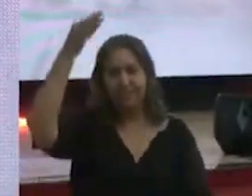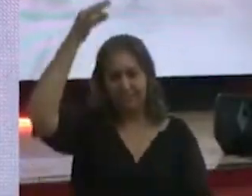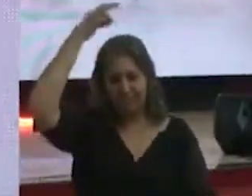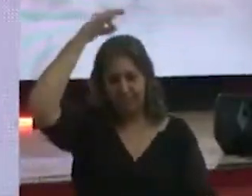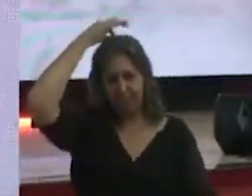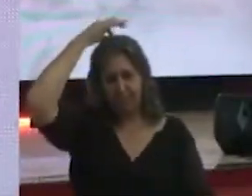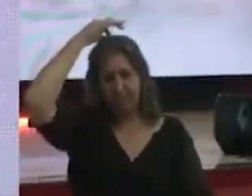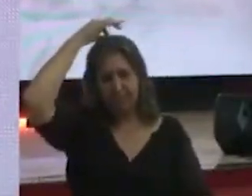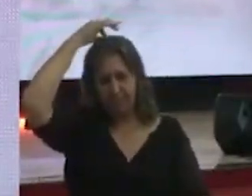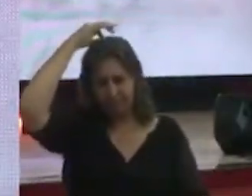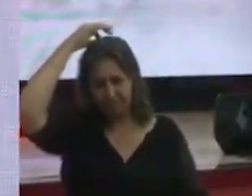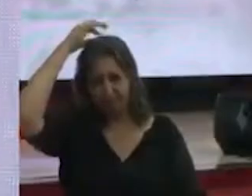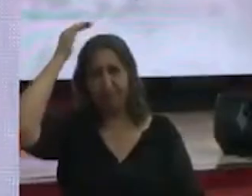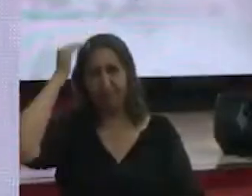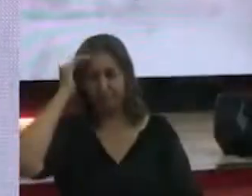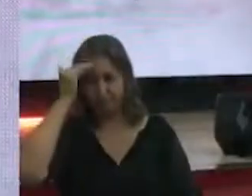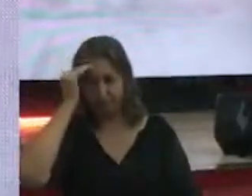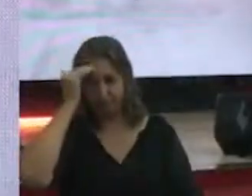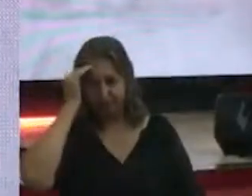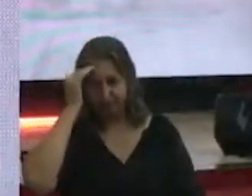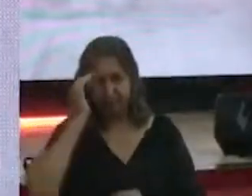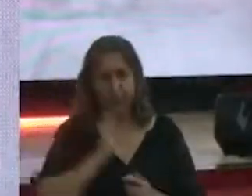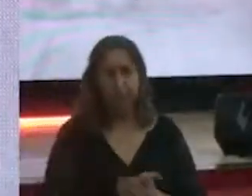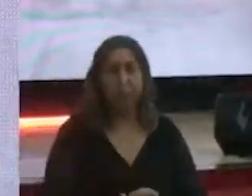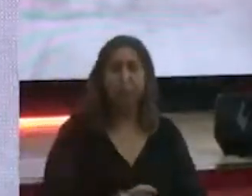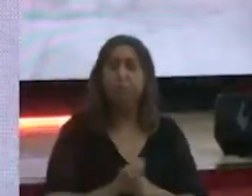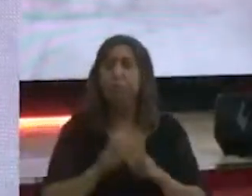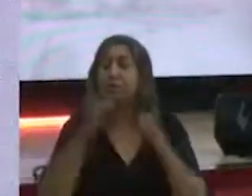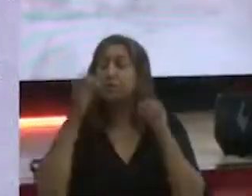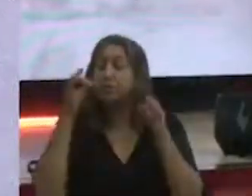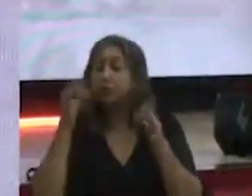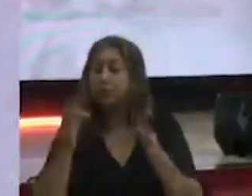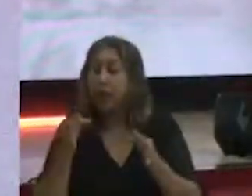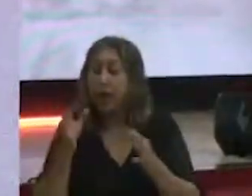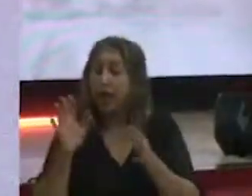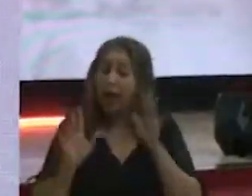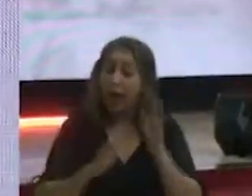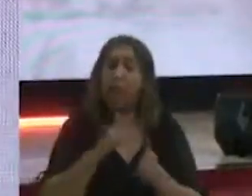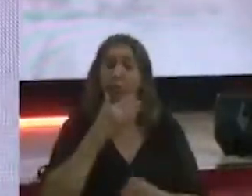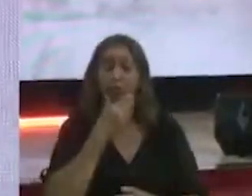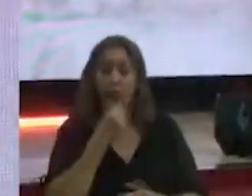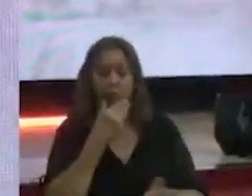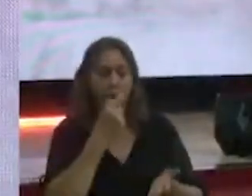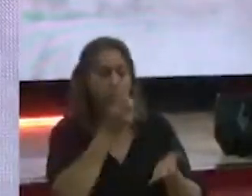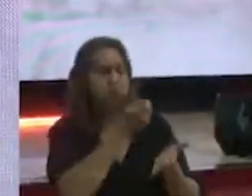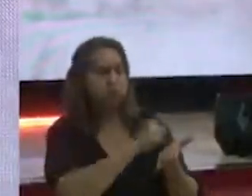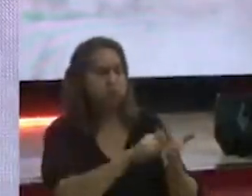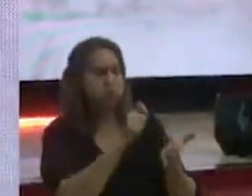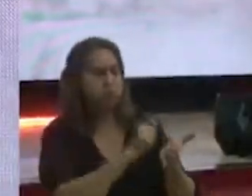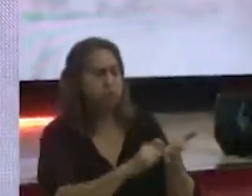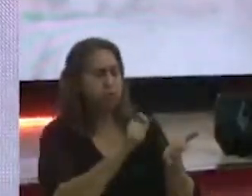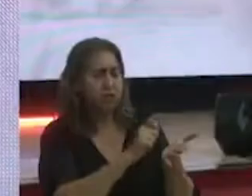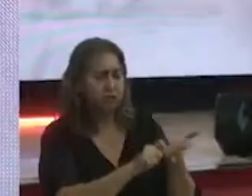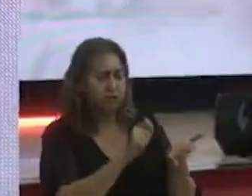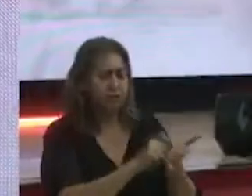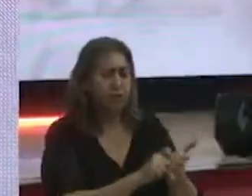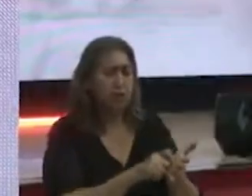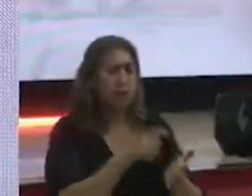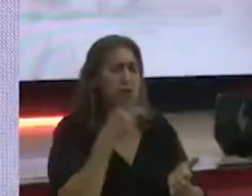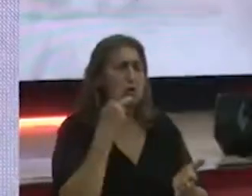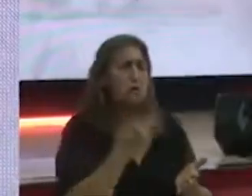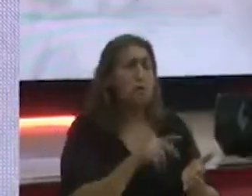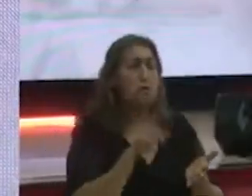Espírito Santo mas um certo escritor escreveu um livro com o tema o Deus